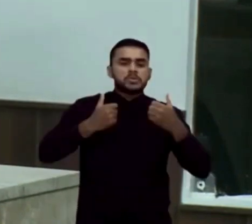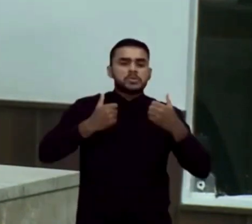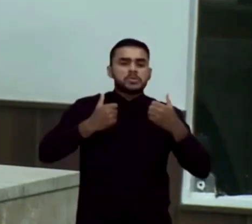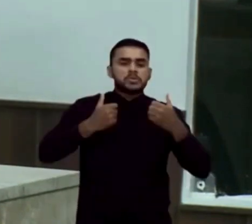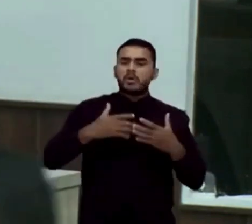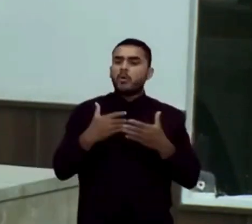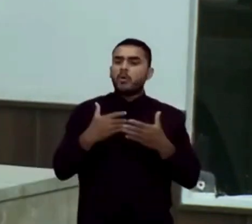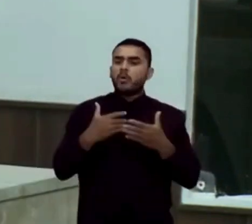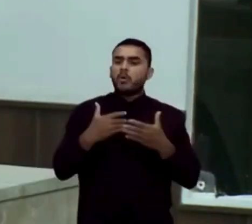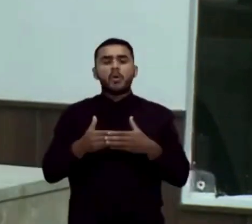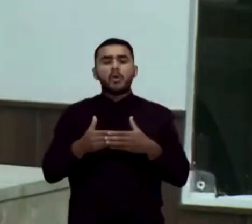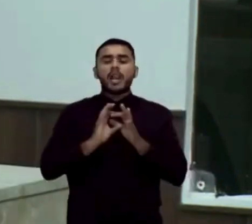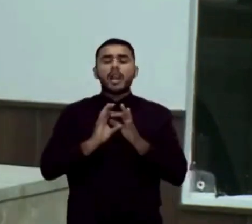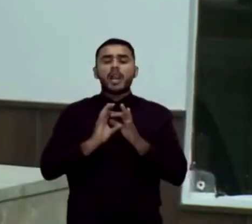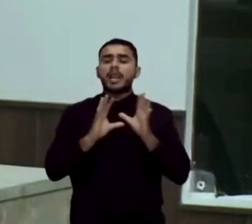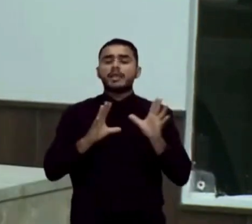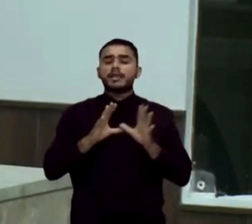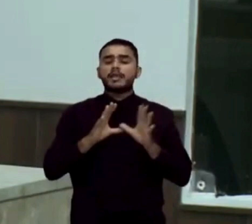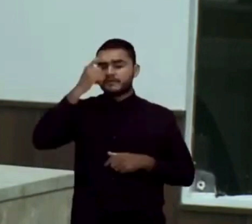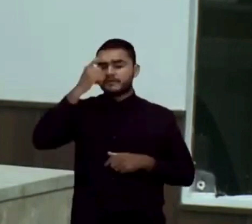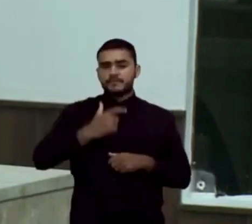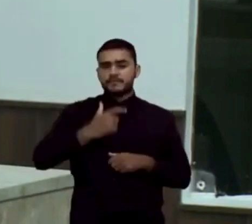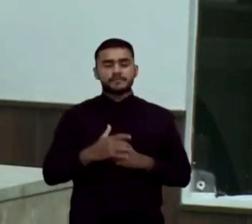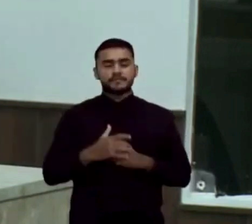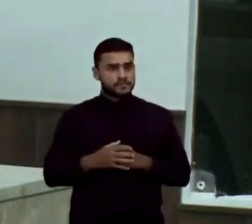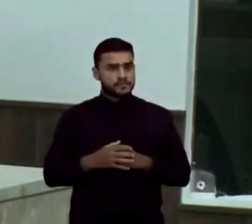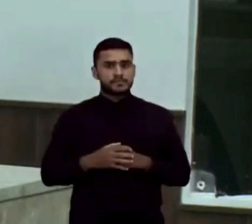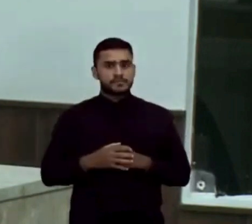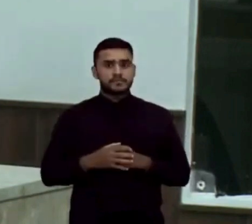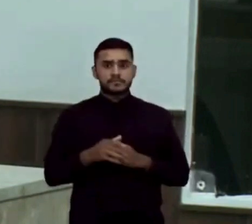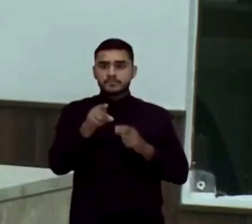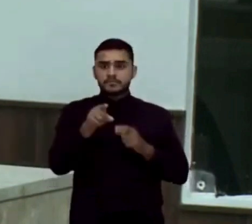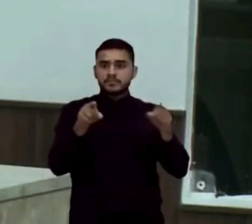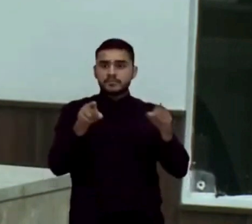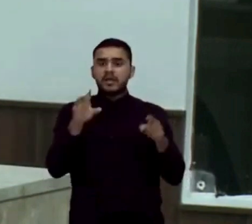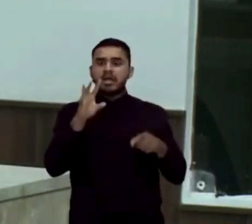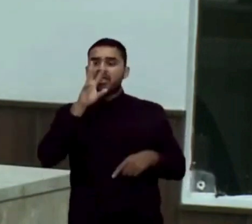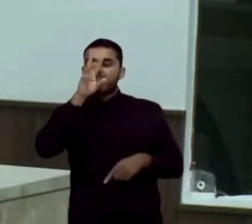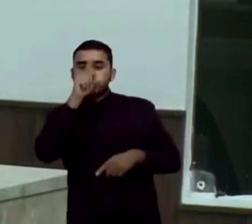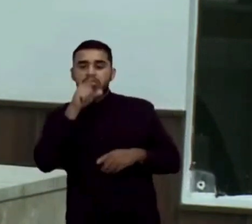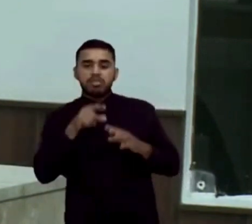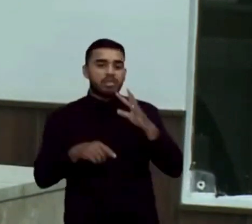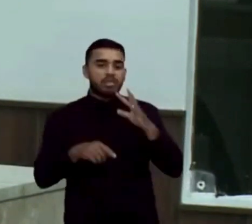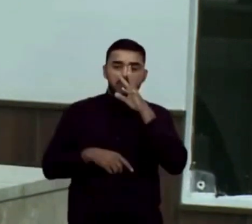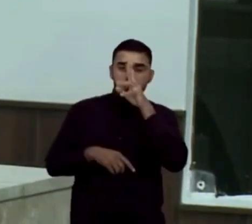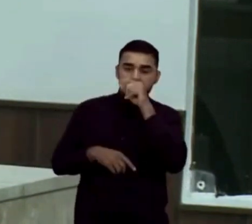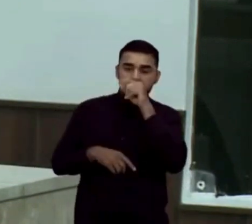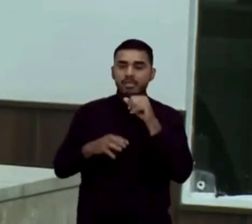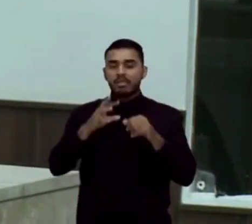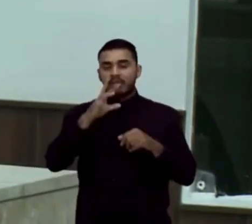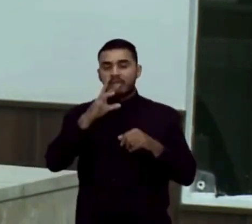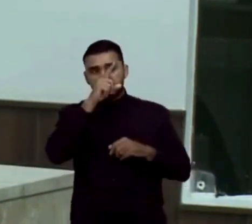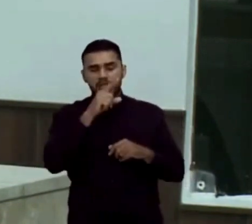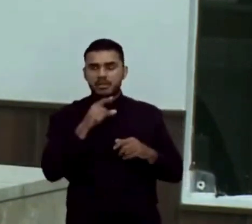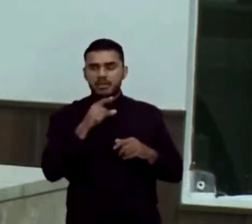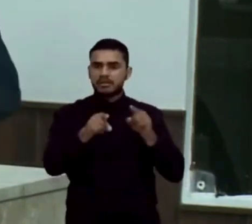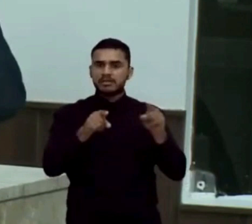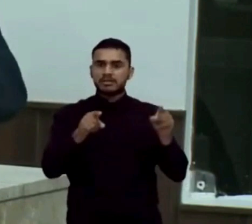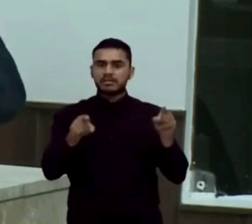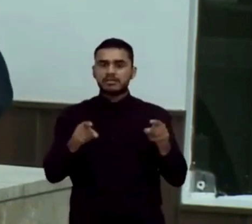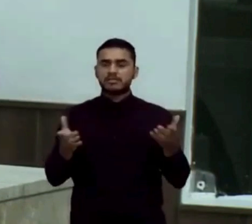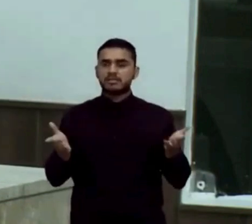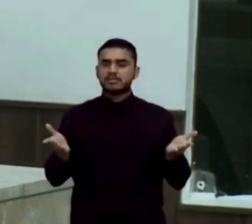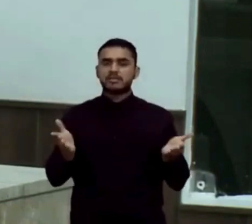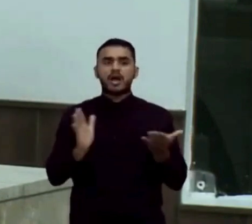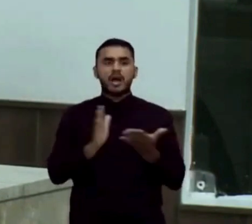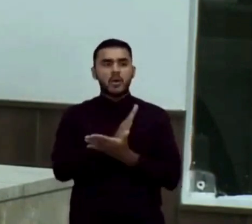vocês. E eu vi nas discussões, já que todo mundo se mete no parlamento de todo mundo aqui, alguns, vereador Pedro Matos, aqui parece